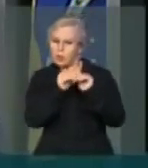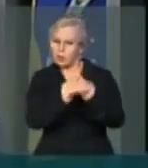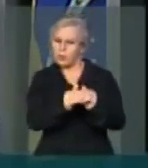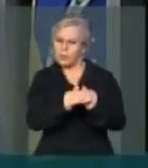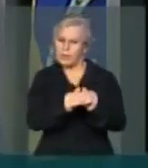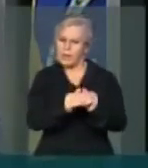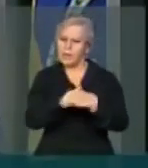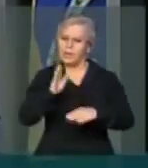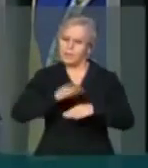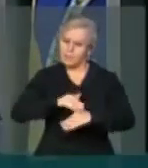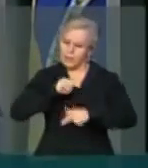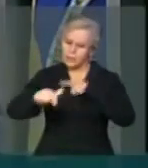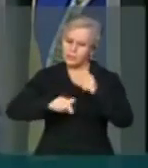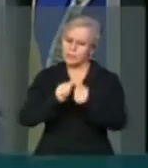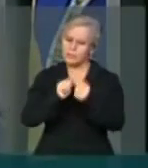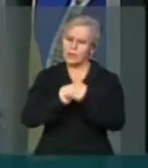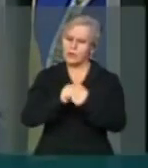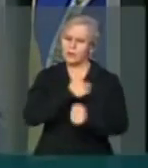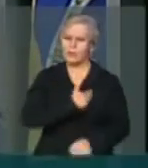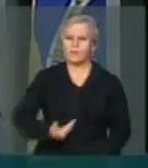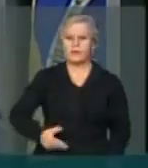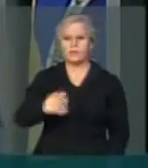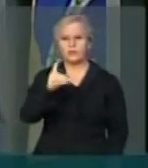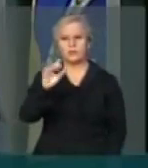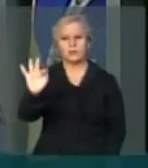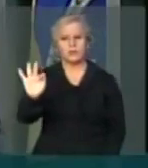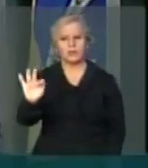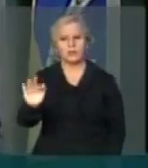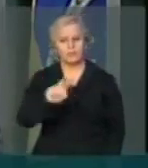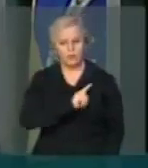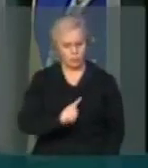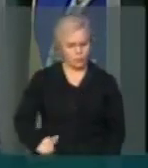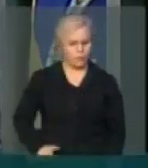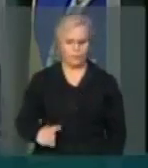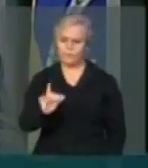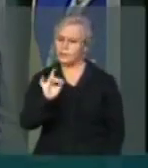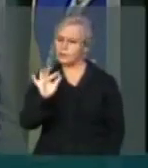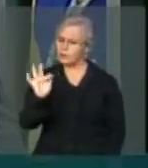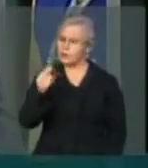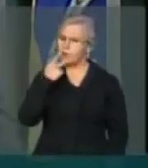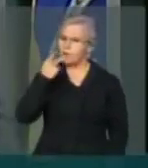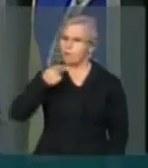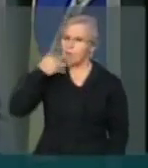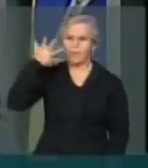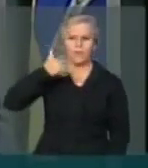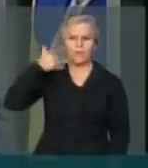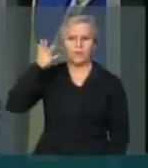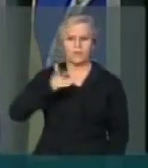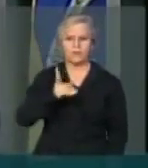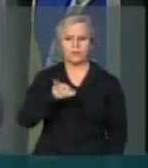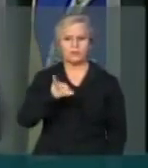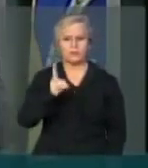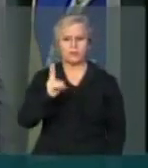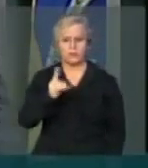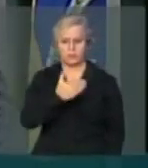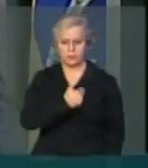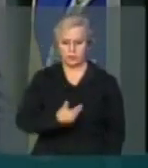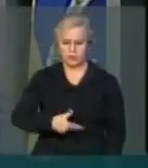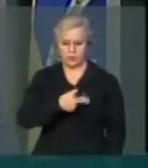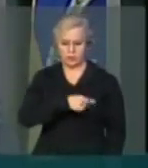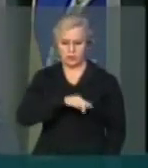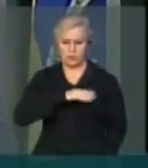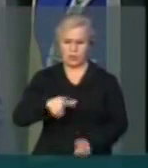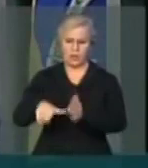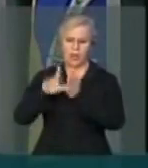do governador do Distrito Federal. O governador do Distrito Federal vem falando sempre do desastre do governo do PT